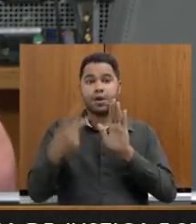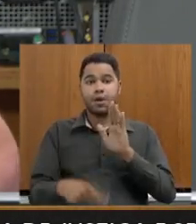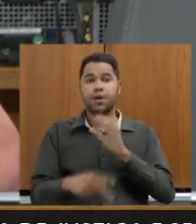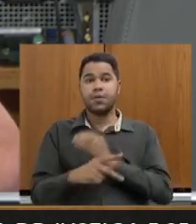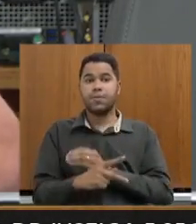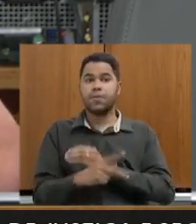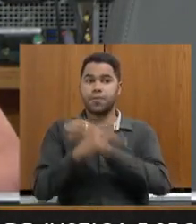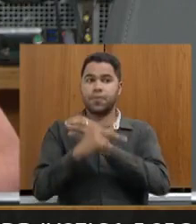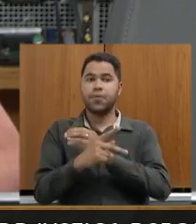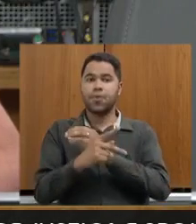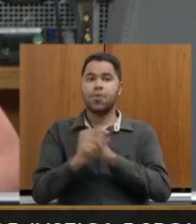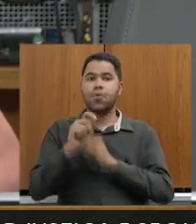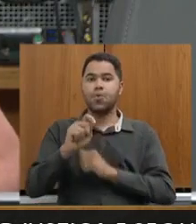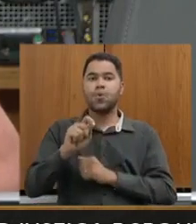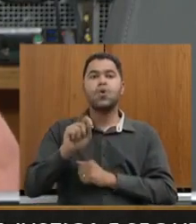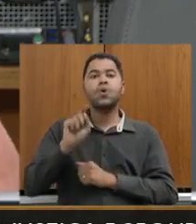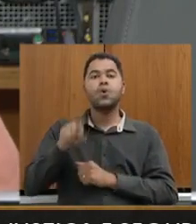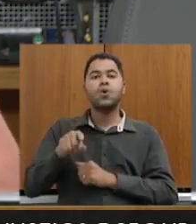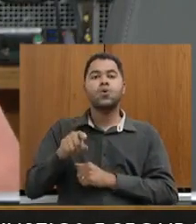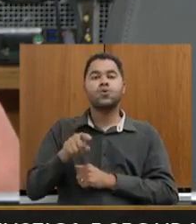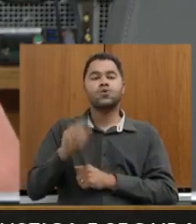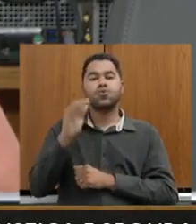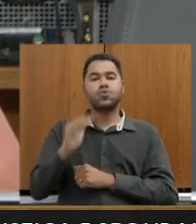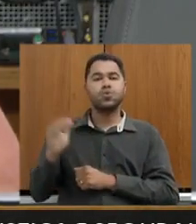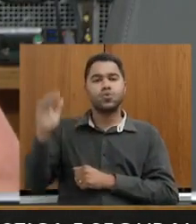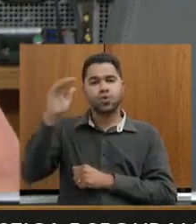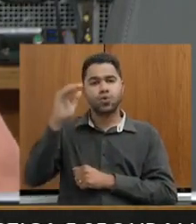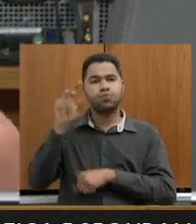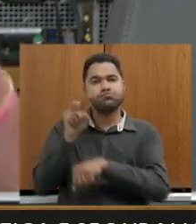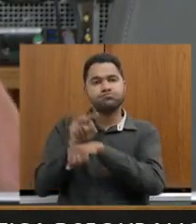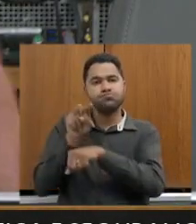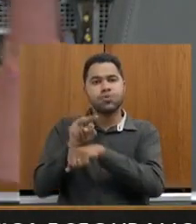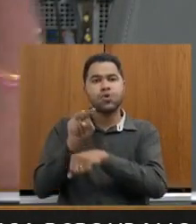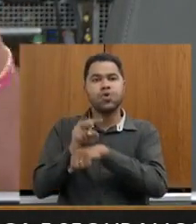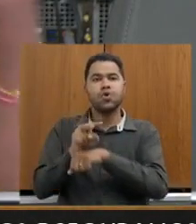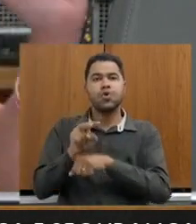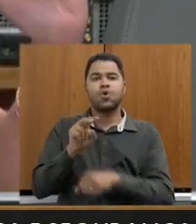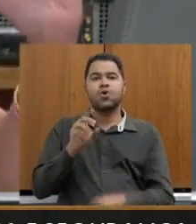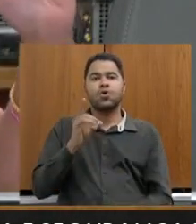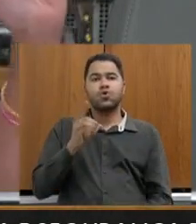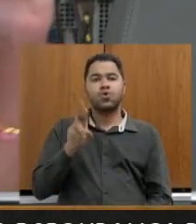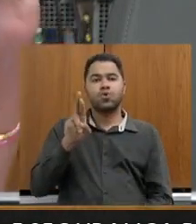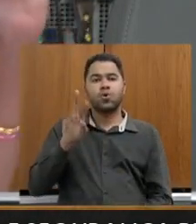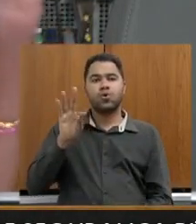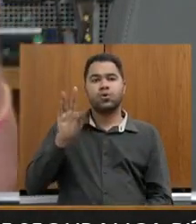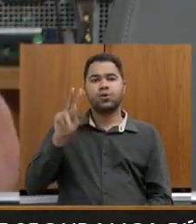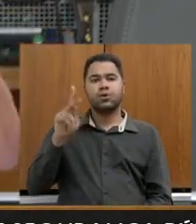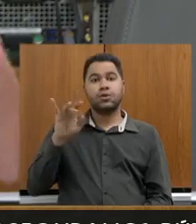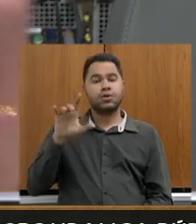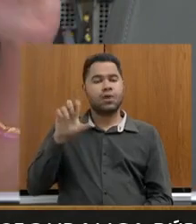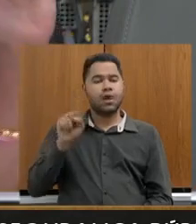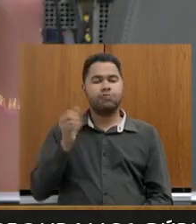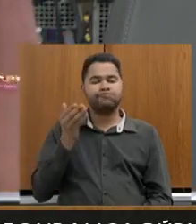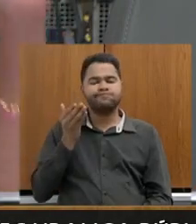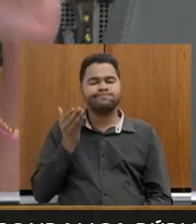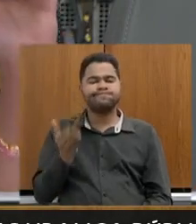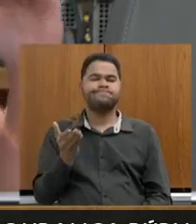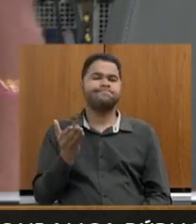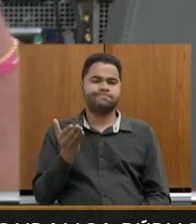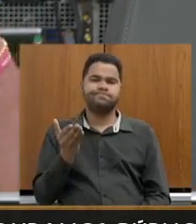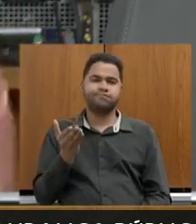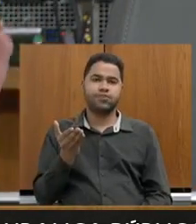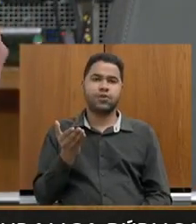Civil em nome do superintendente Dr Thales que é uma sumidade na nossa instituição é um privilégio